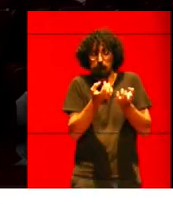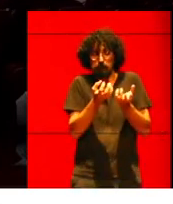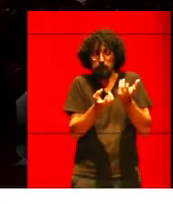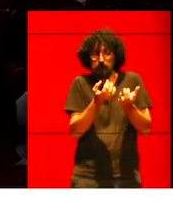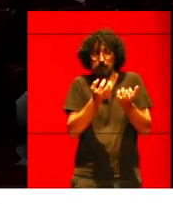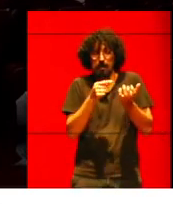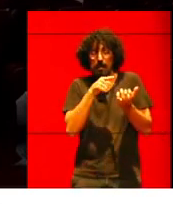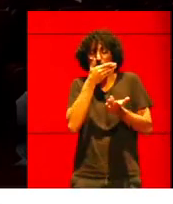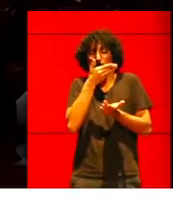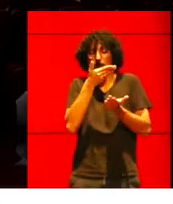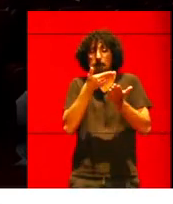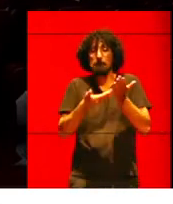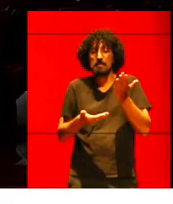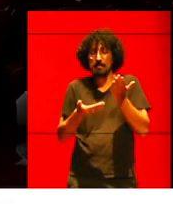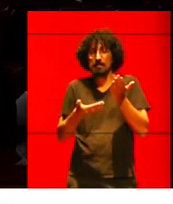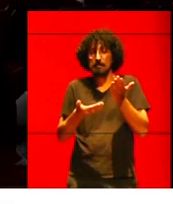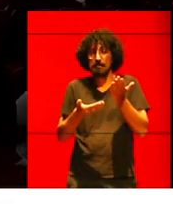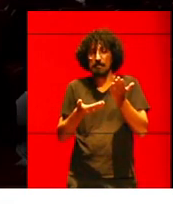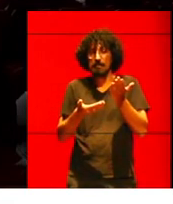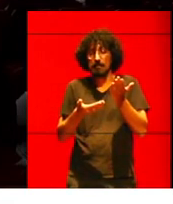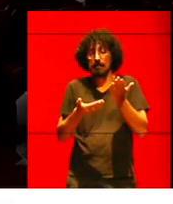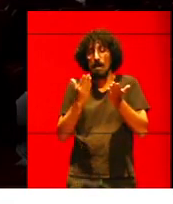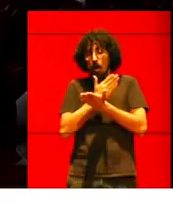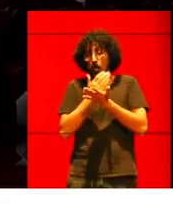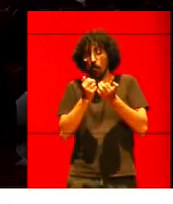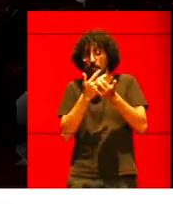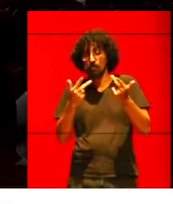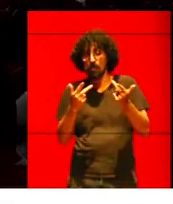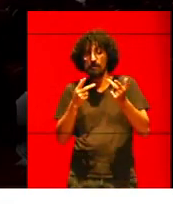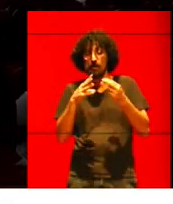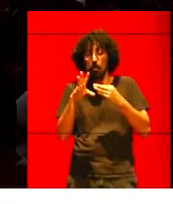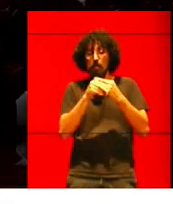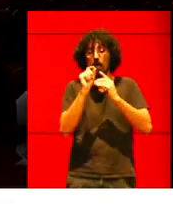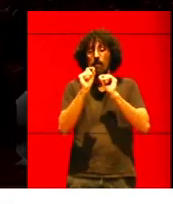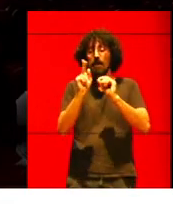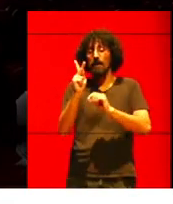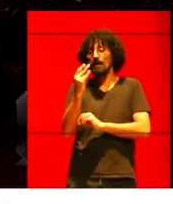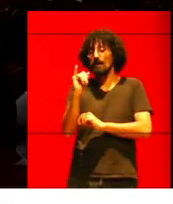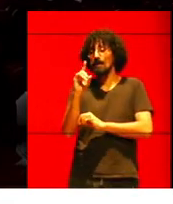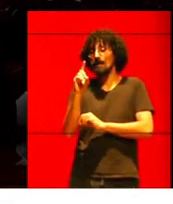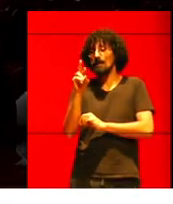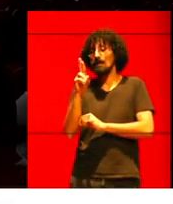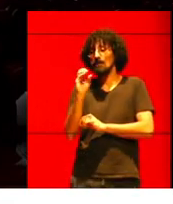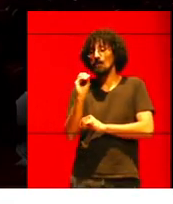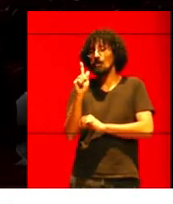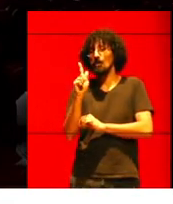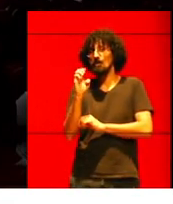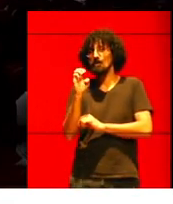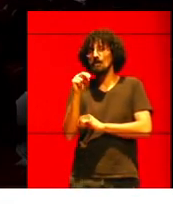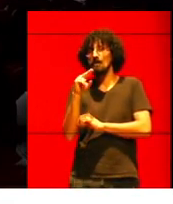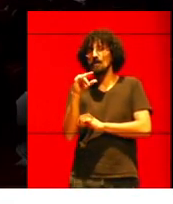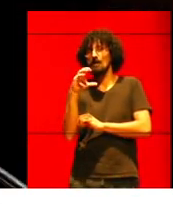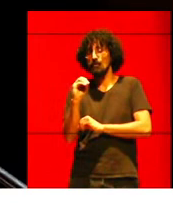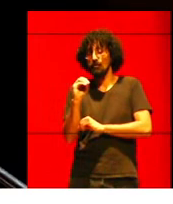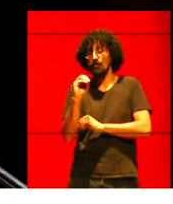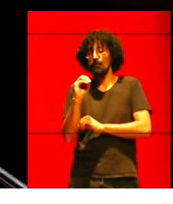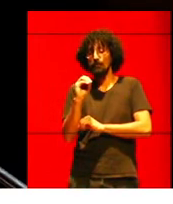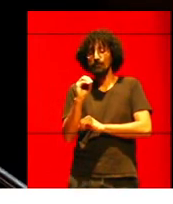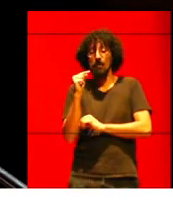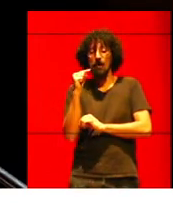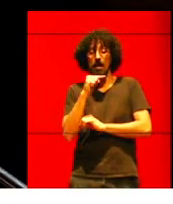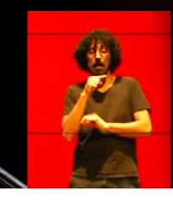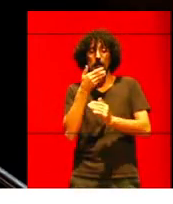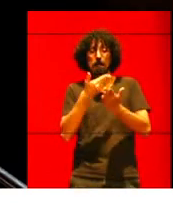ele vai acrescentar hidrogênio. Então, se eu aqueço um óleo, ele perde a característica, entre